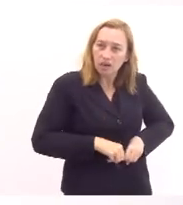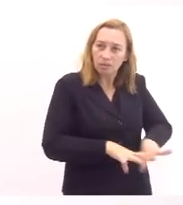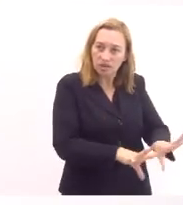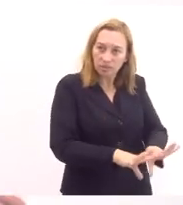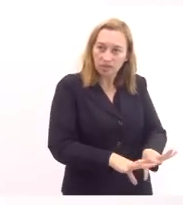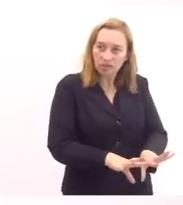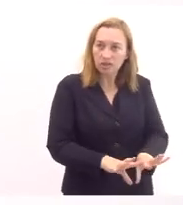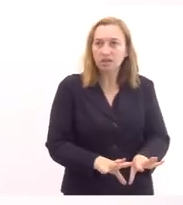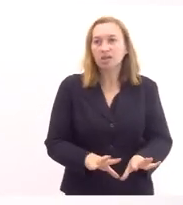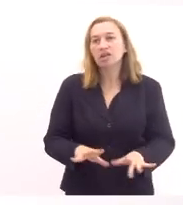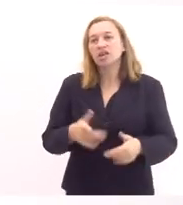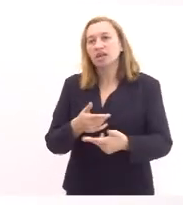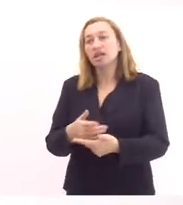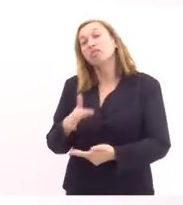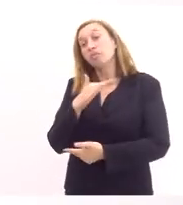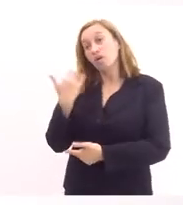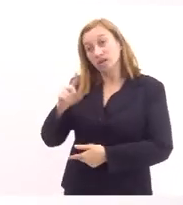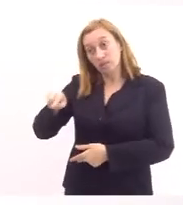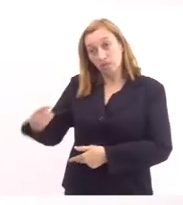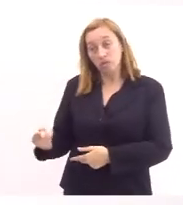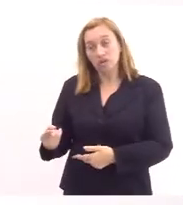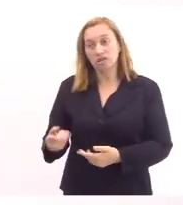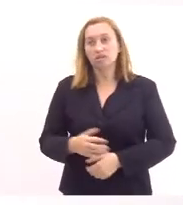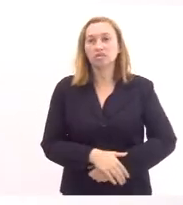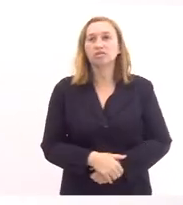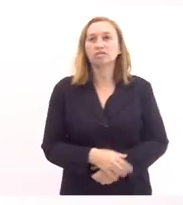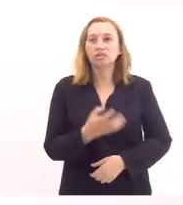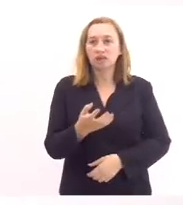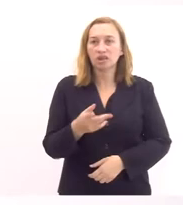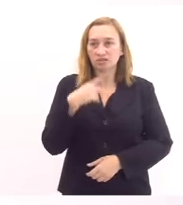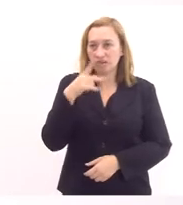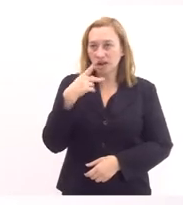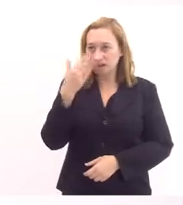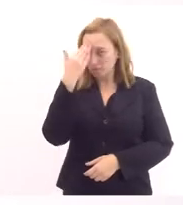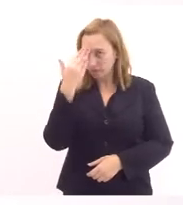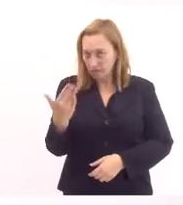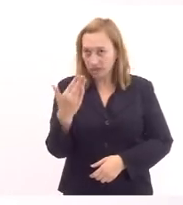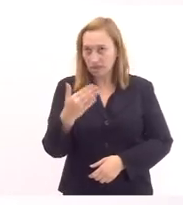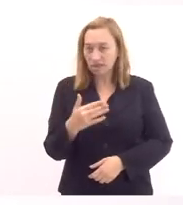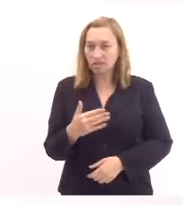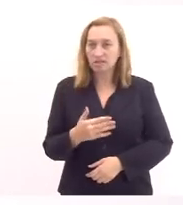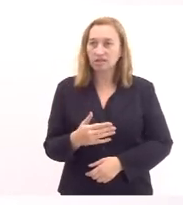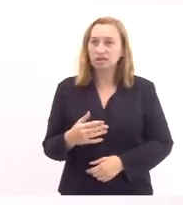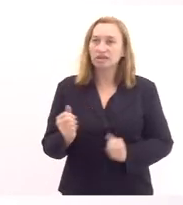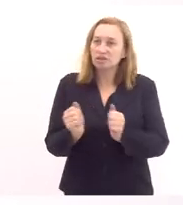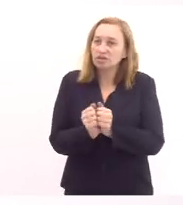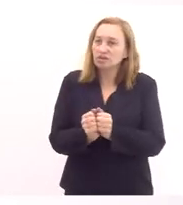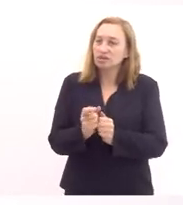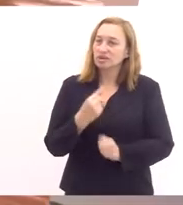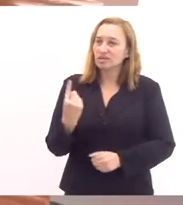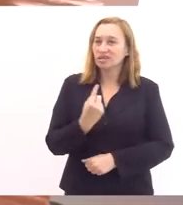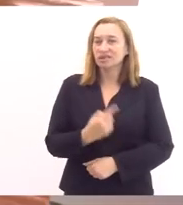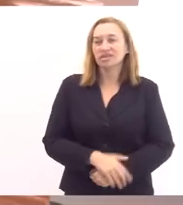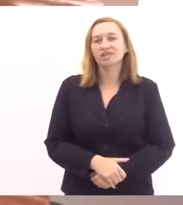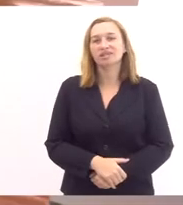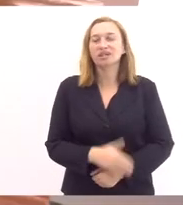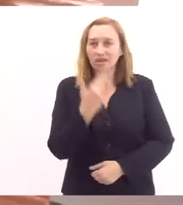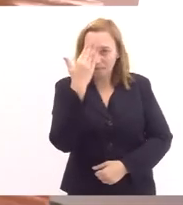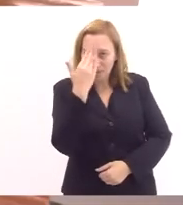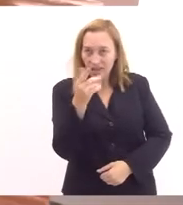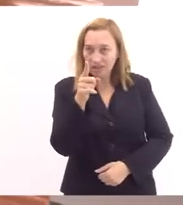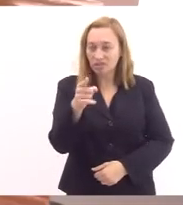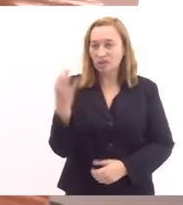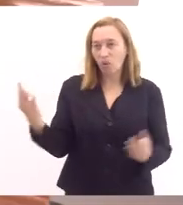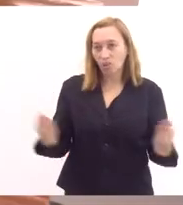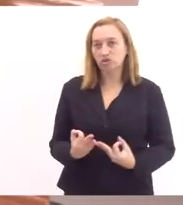abortamento legal e morrem por conta disso então era isso que eu queria dizer muito obrigada e estamos aí juntas Obrigado